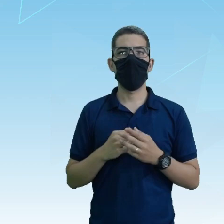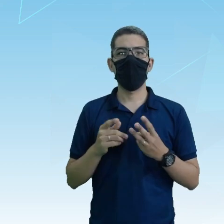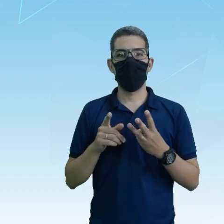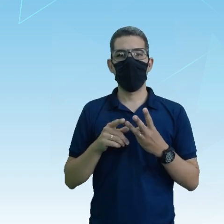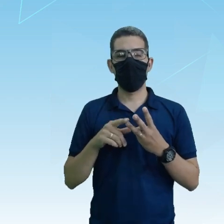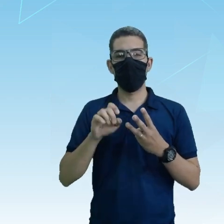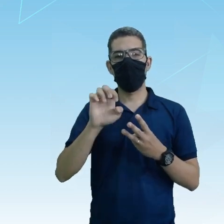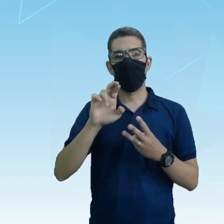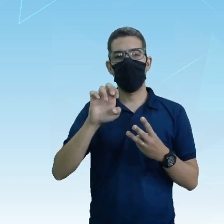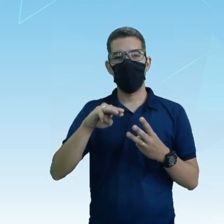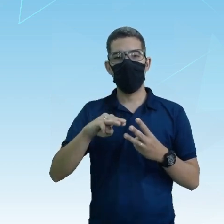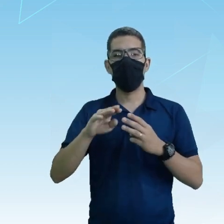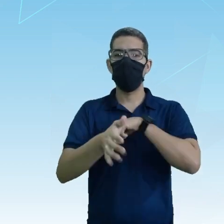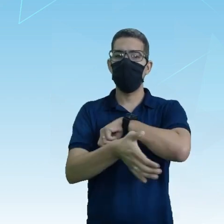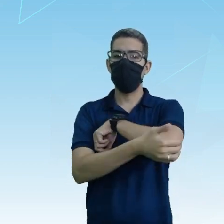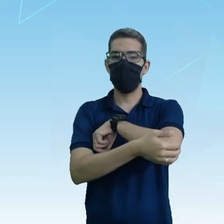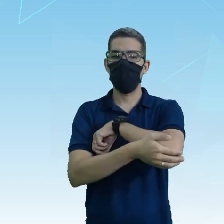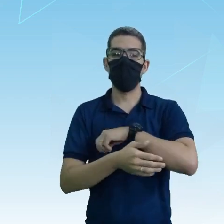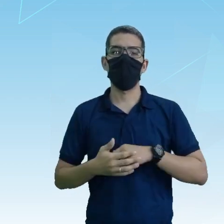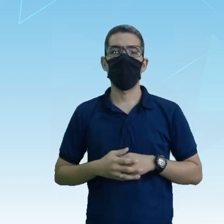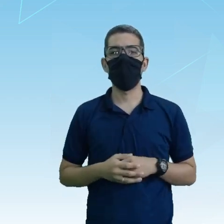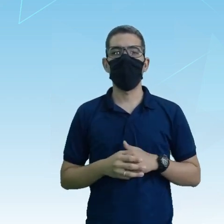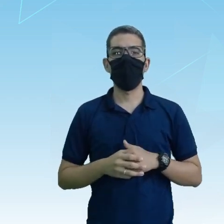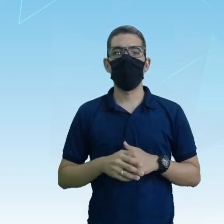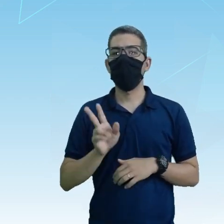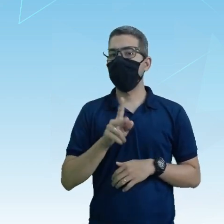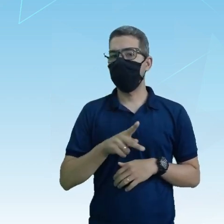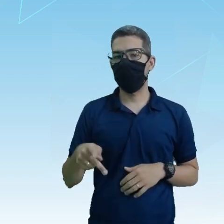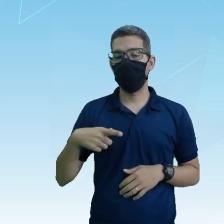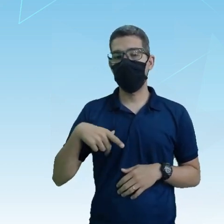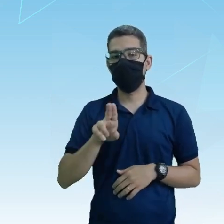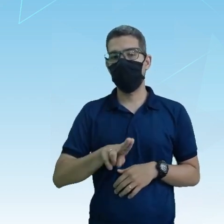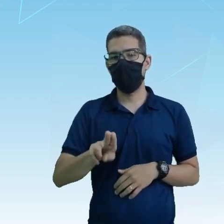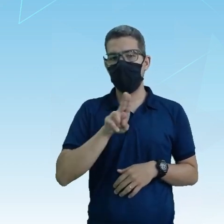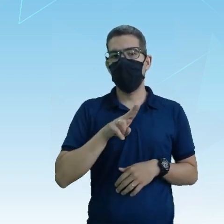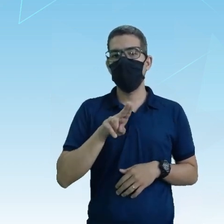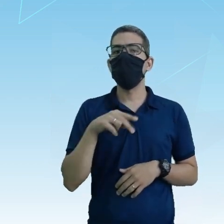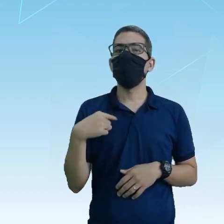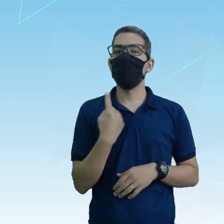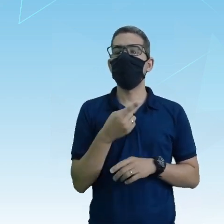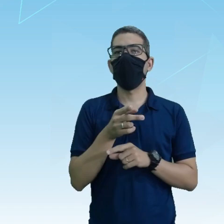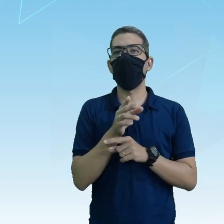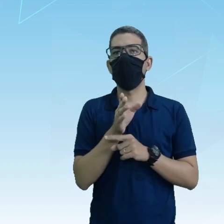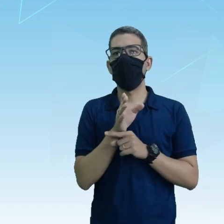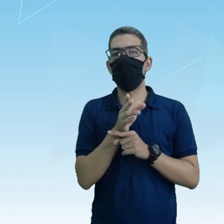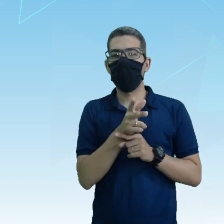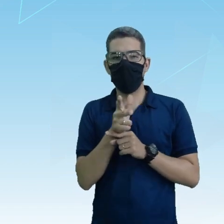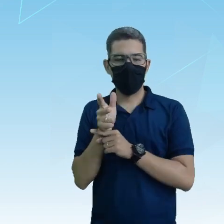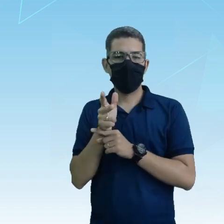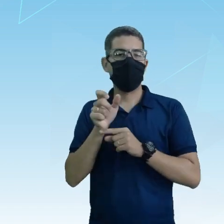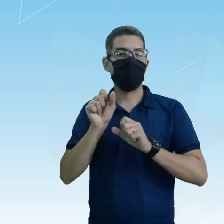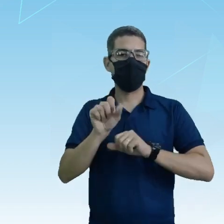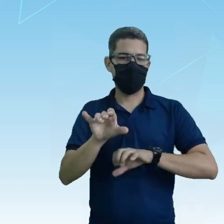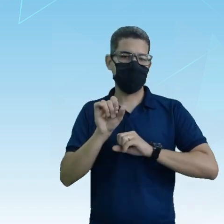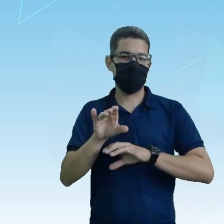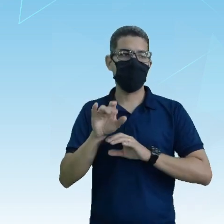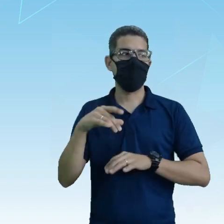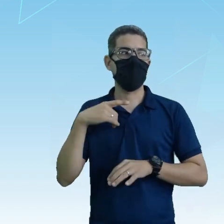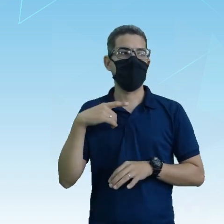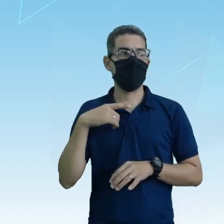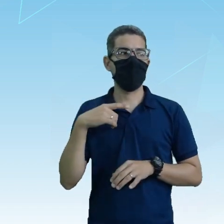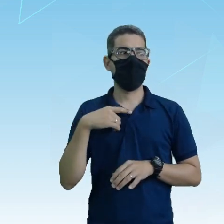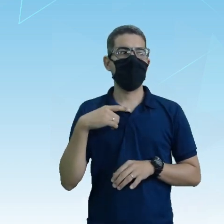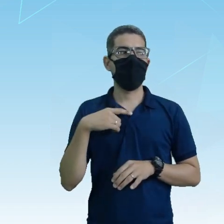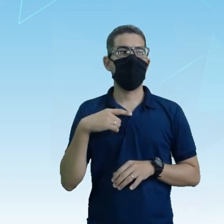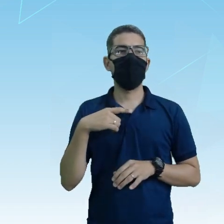do Cabo de Santo Agostinho, tranquilo? Esses professores usam nossas videoaulas e estão sempre conosco, sendo nossos parceiros, a gente não tem